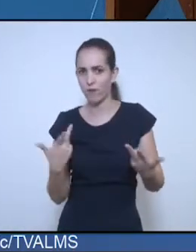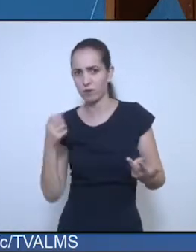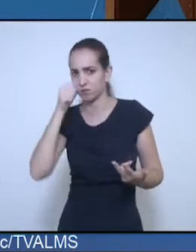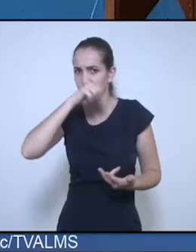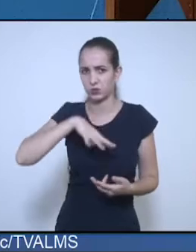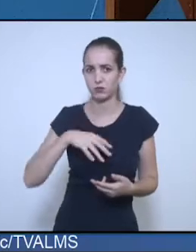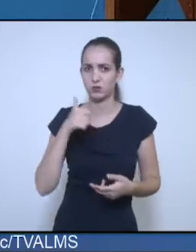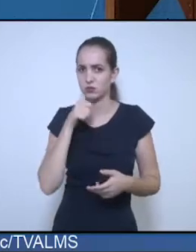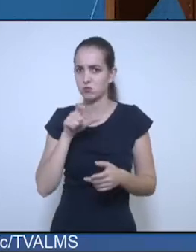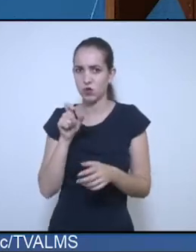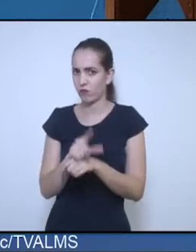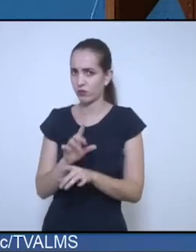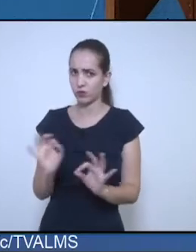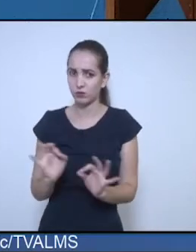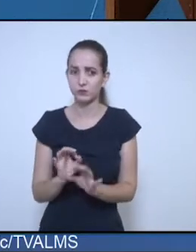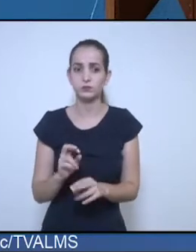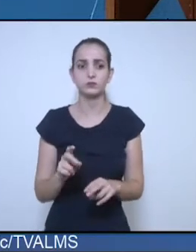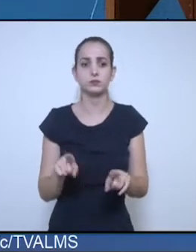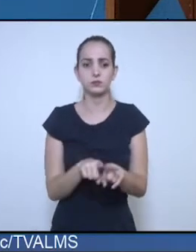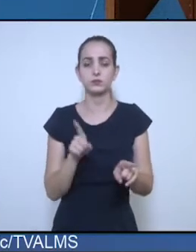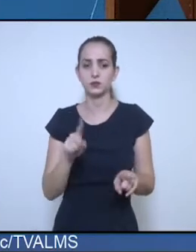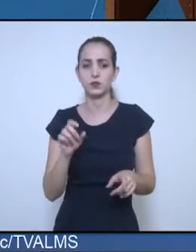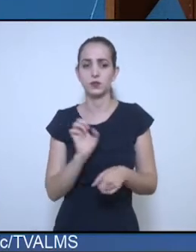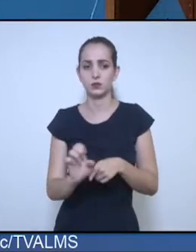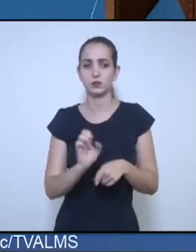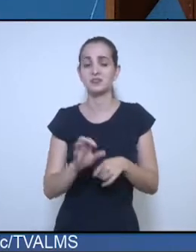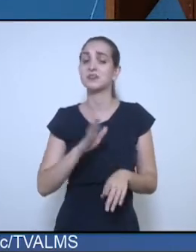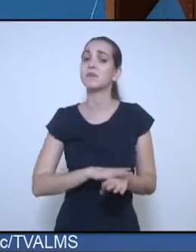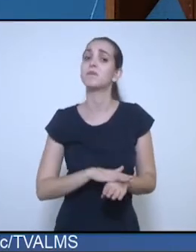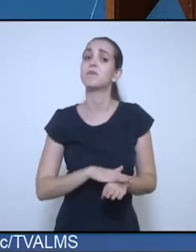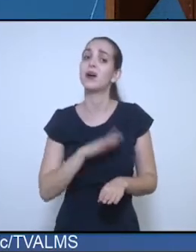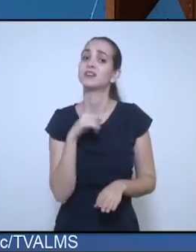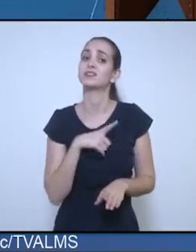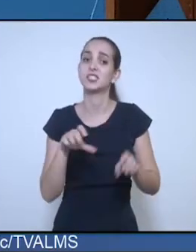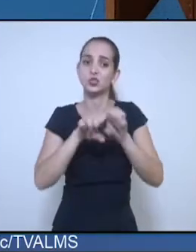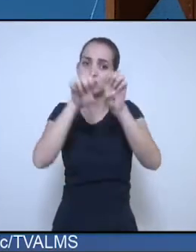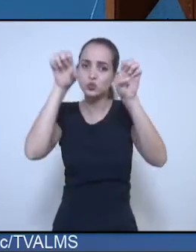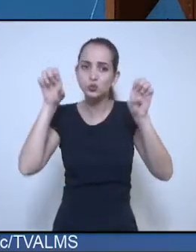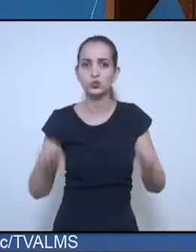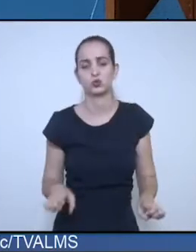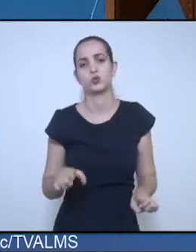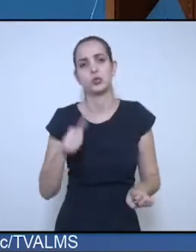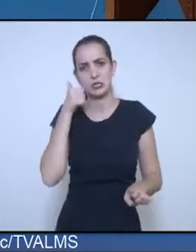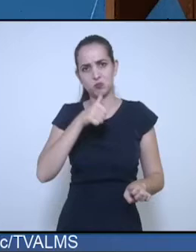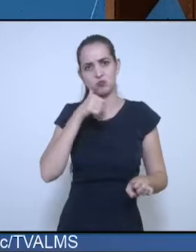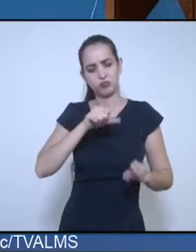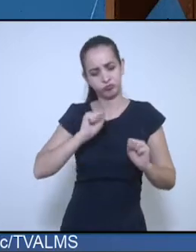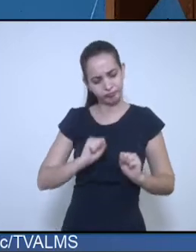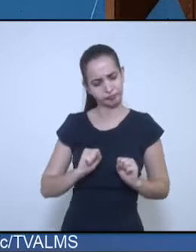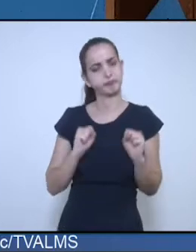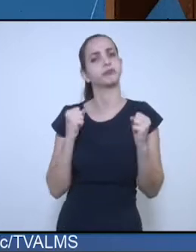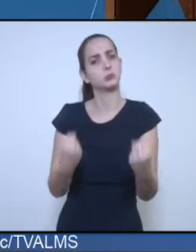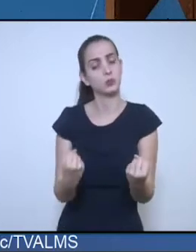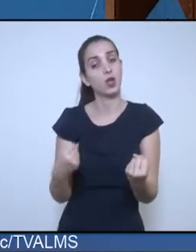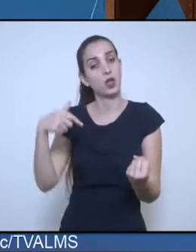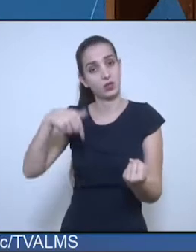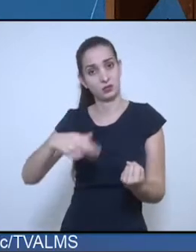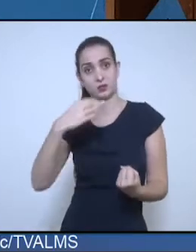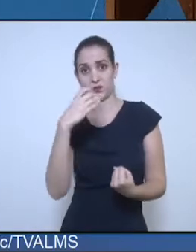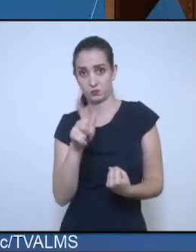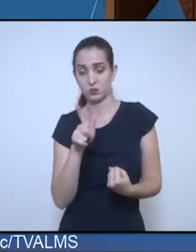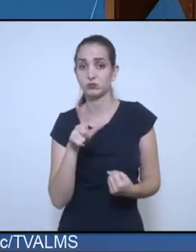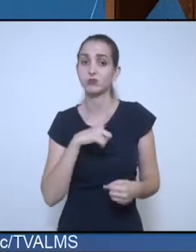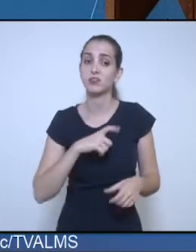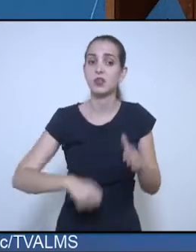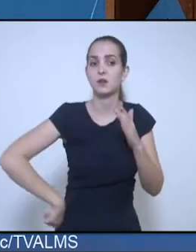também, por outro lado, é o Estado que mais oferece estrutura de empoderamento da mulher. Campo Grande é onde